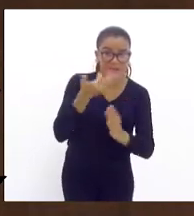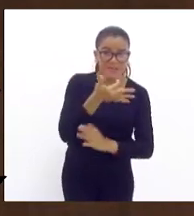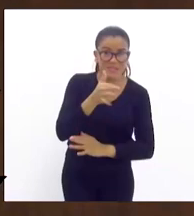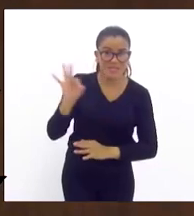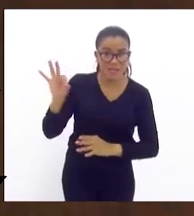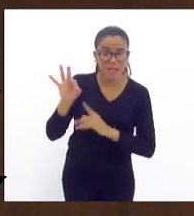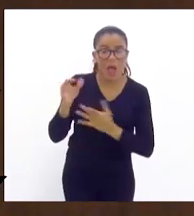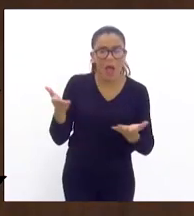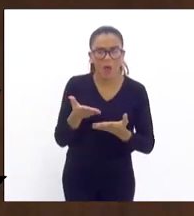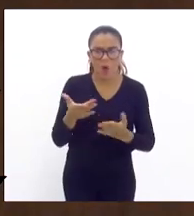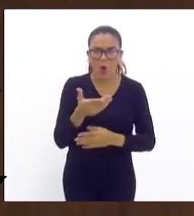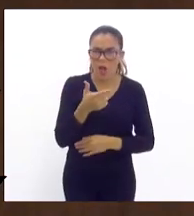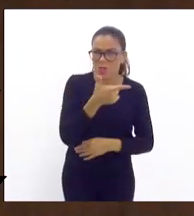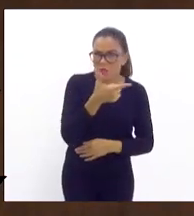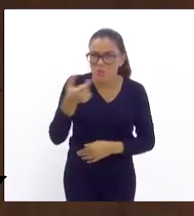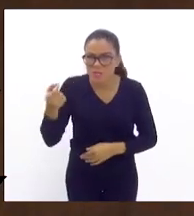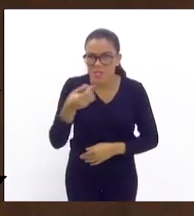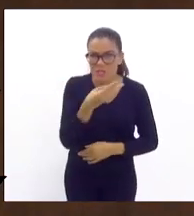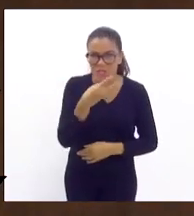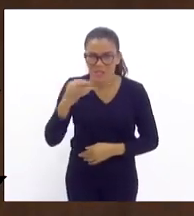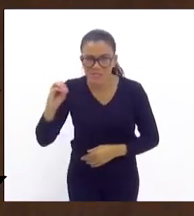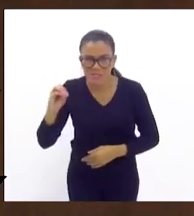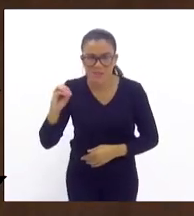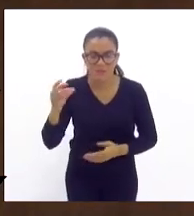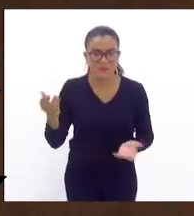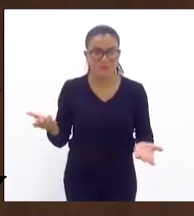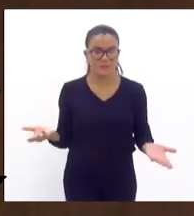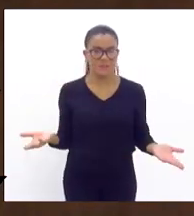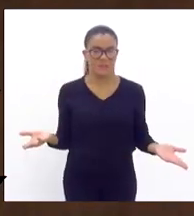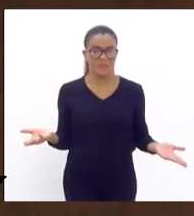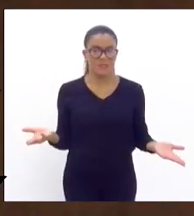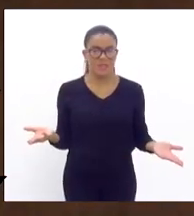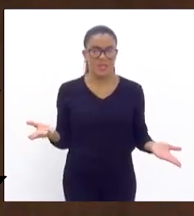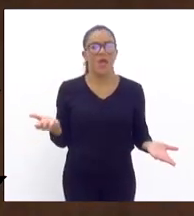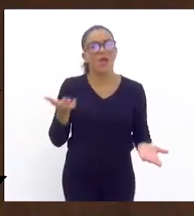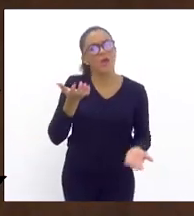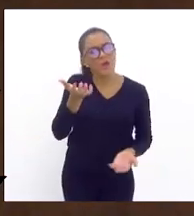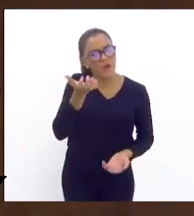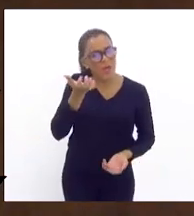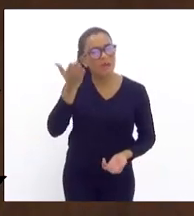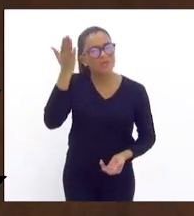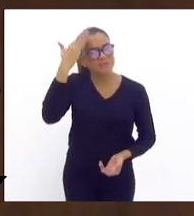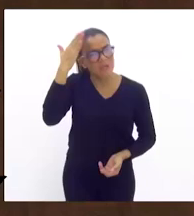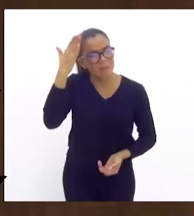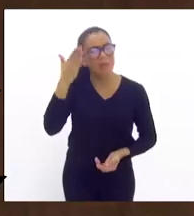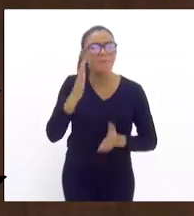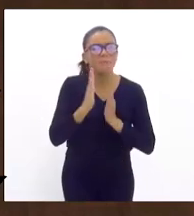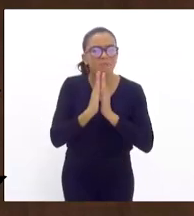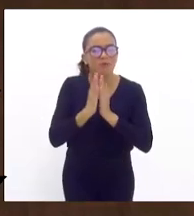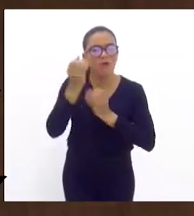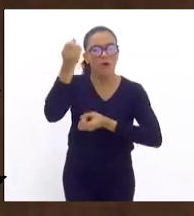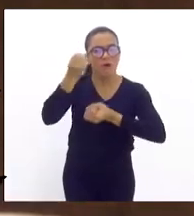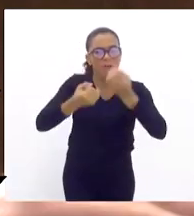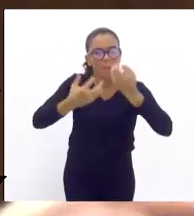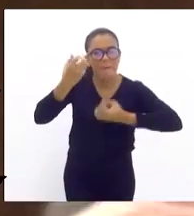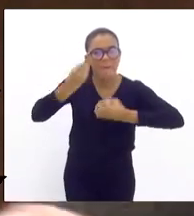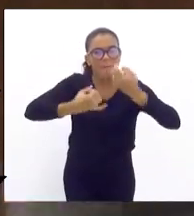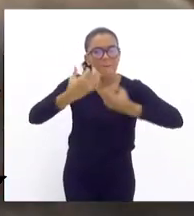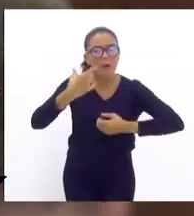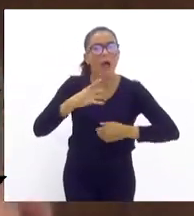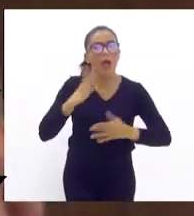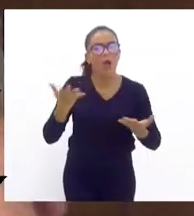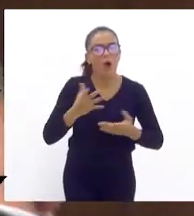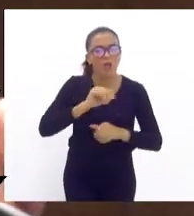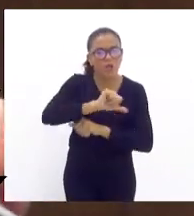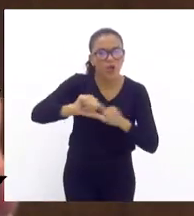pode pagar 200 ou 300. Então, essa questão é o que eu queria saber a explicação. Porque está se colocando hidrômetro na